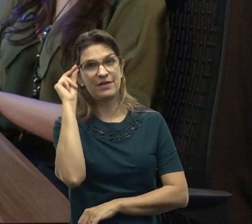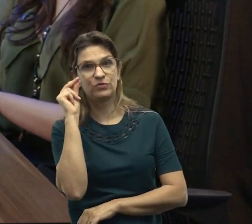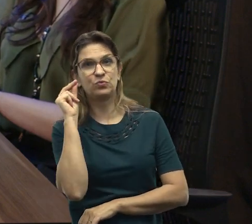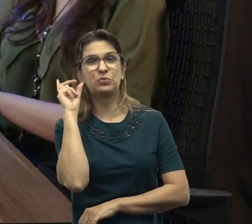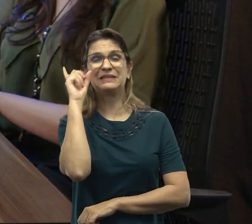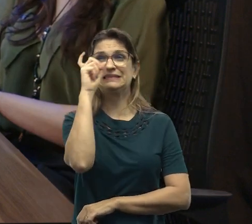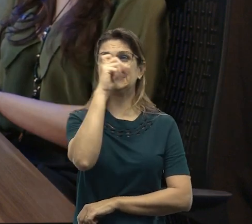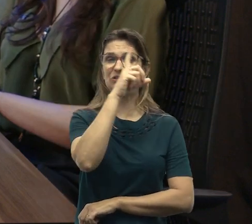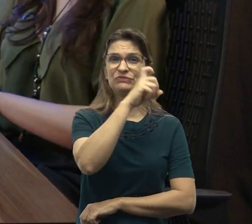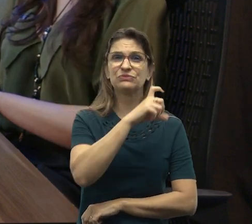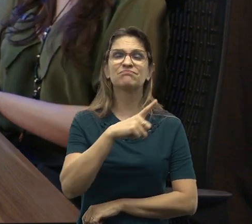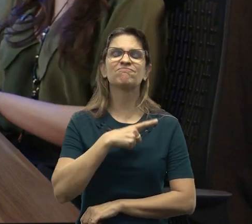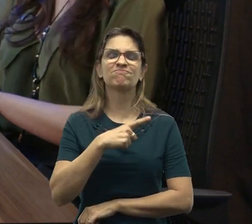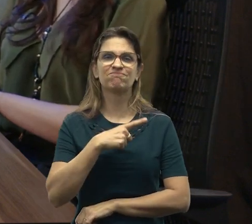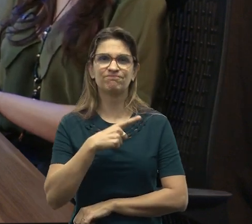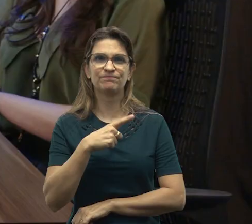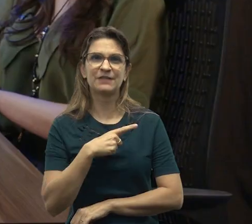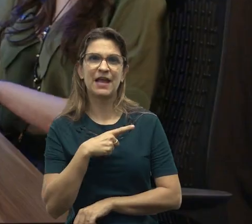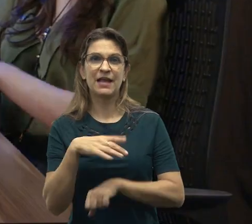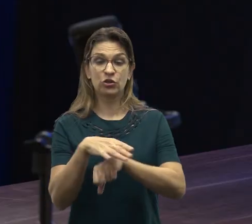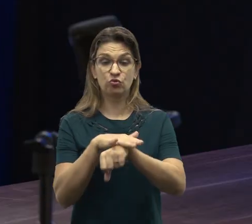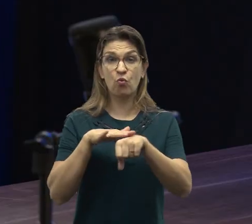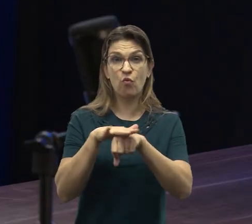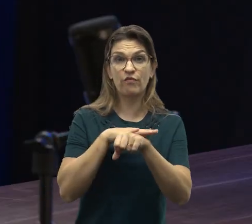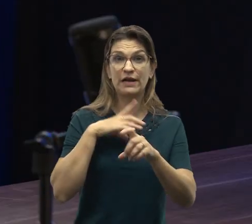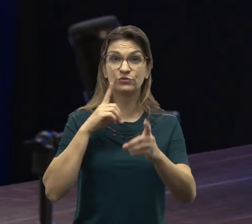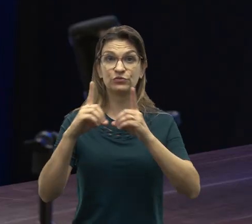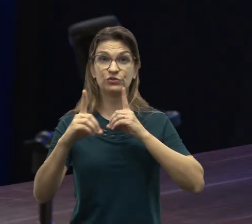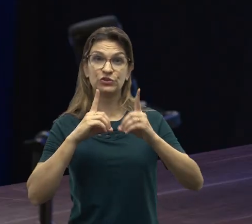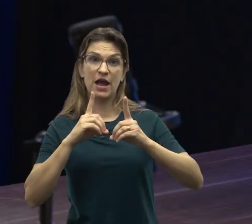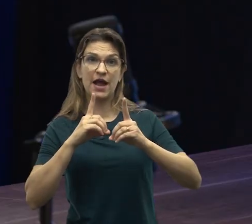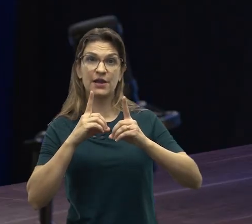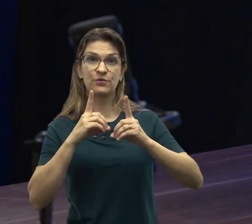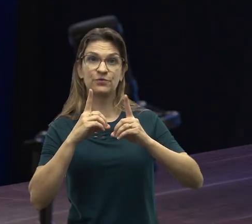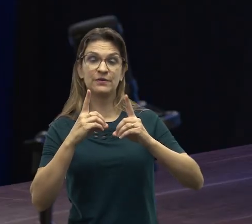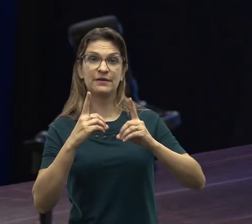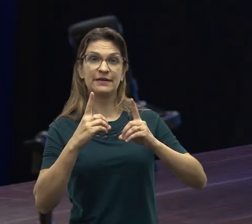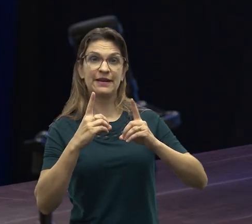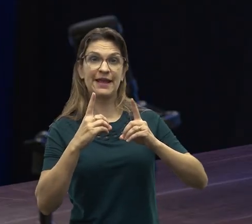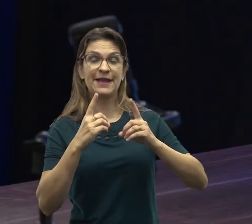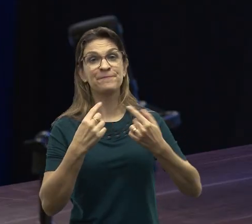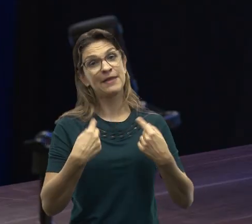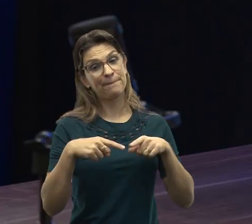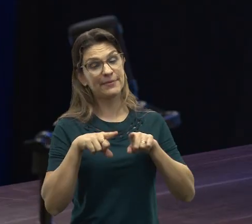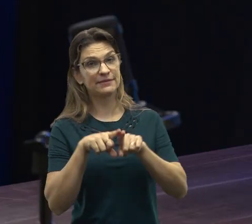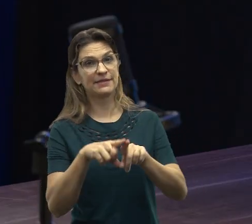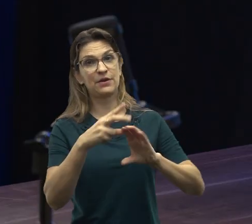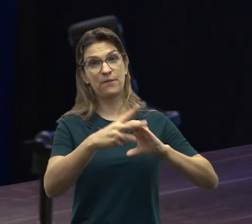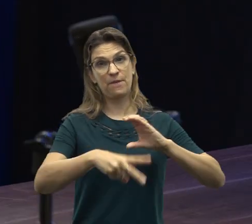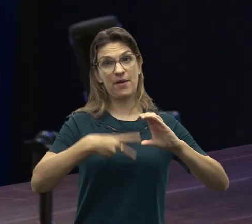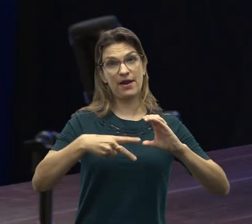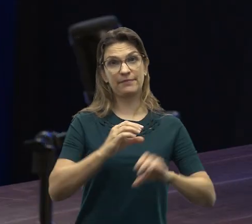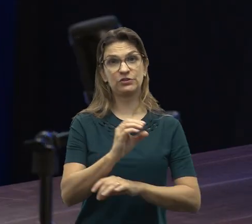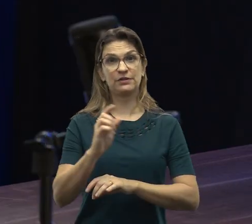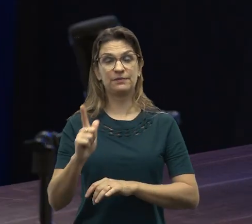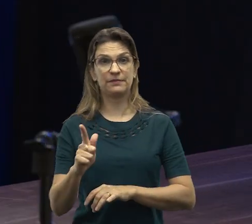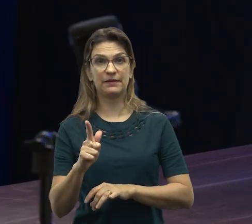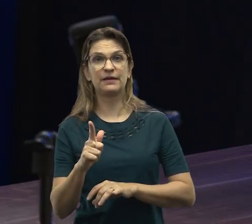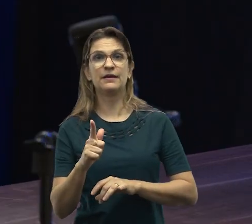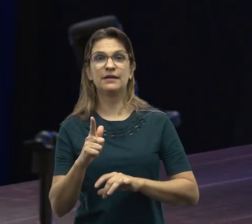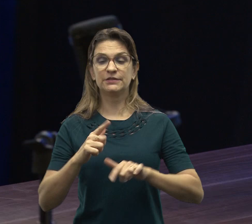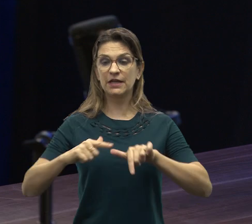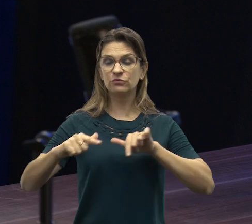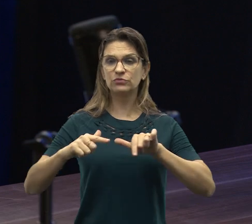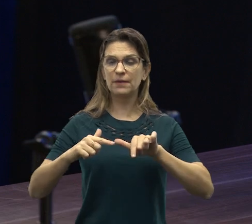em conversar com a Câmara Municipal de Campo Grande, em atuar de maneira política. Eu vejo uma dificuldade,